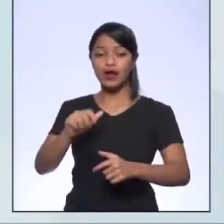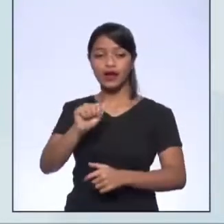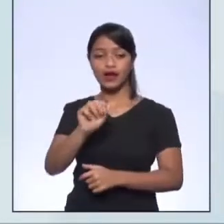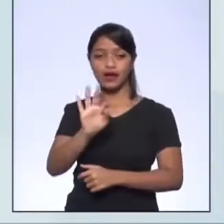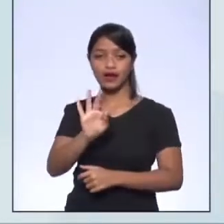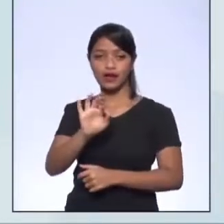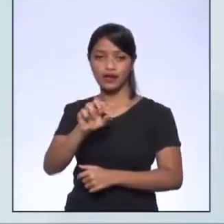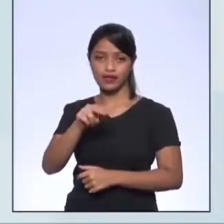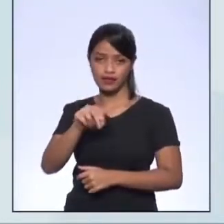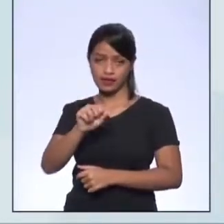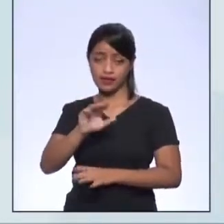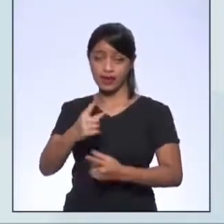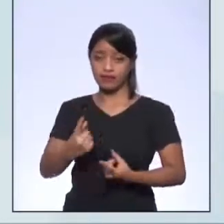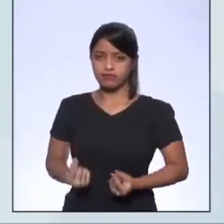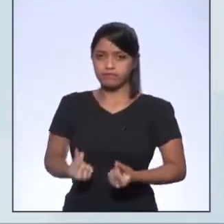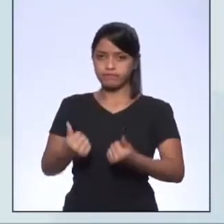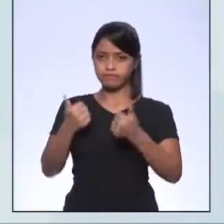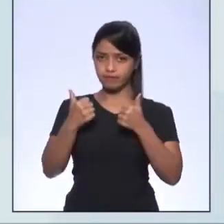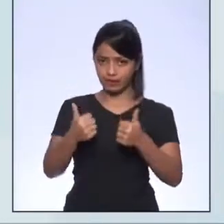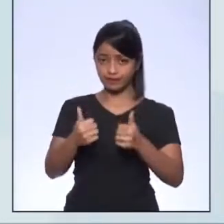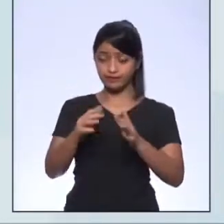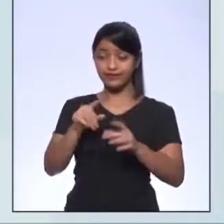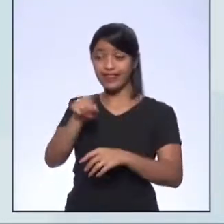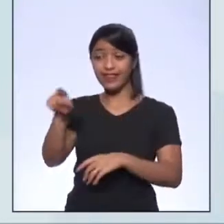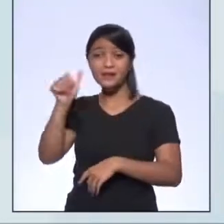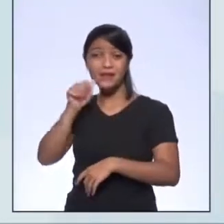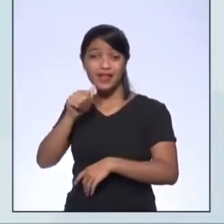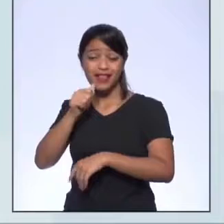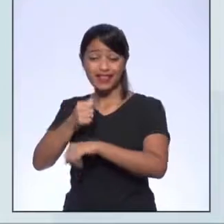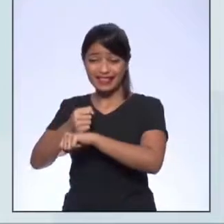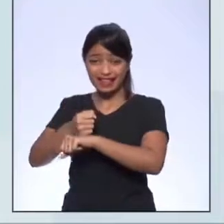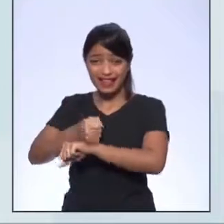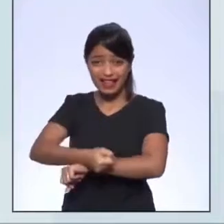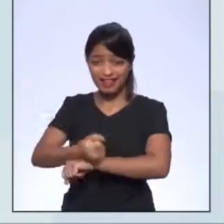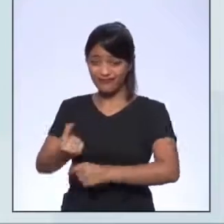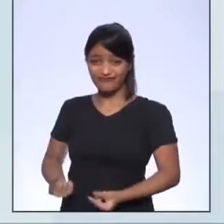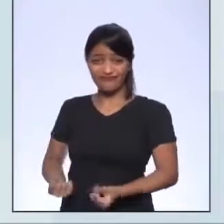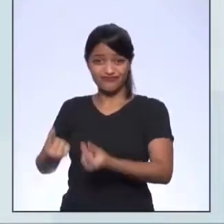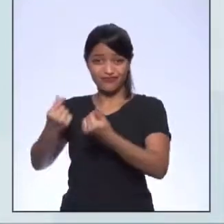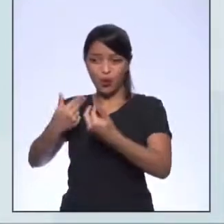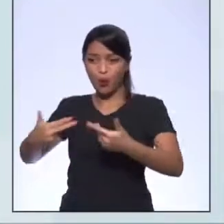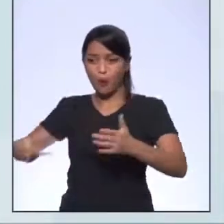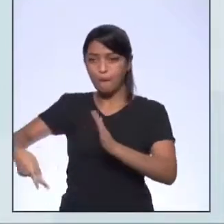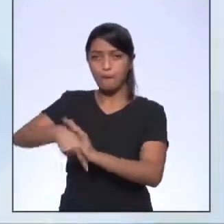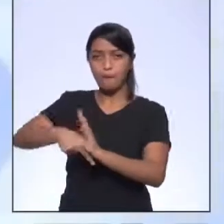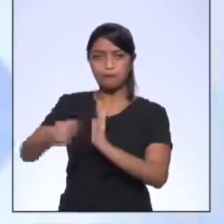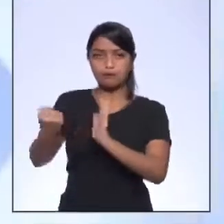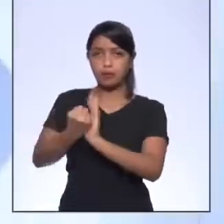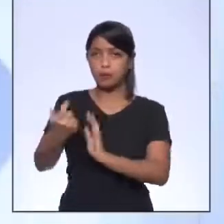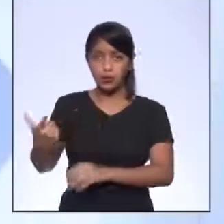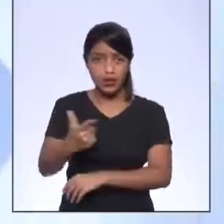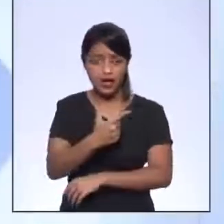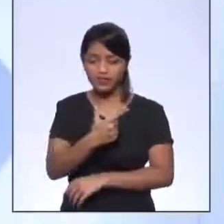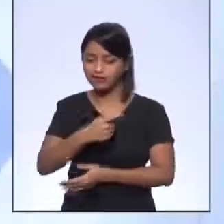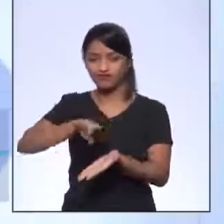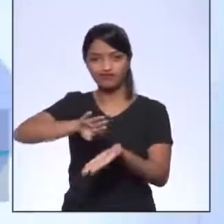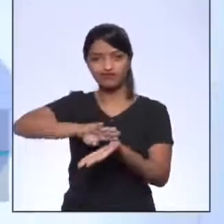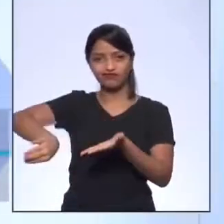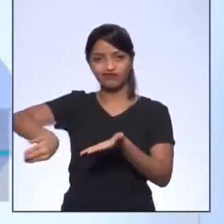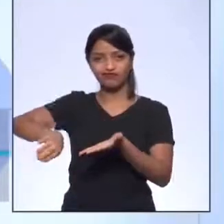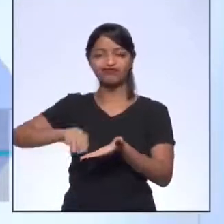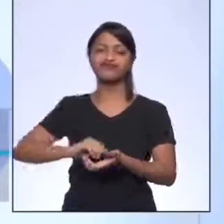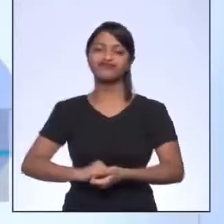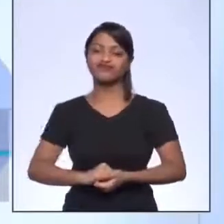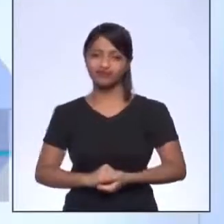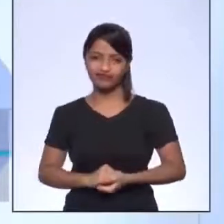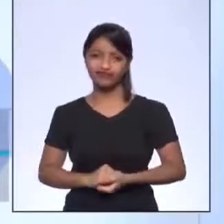Mulheres, escravos e aqueles que não tinham bens materiais suficientes eram excluídos do processo. Então, vejam bem, a democracia era para que todos os